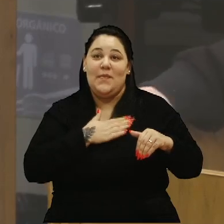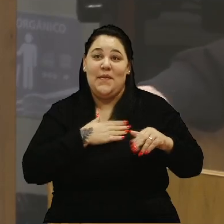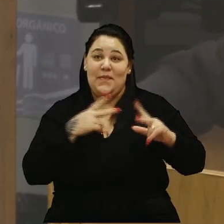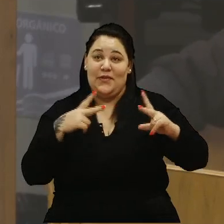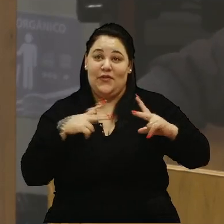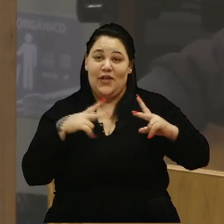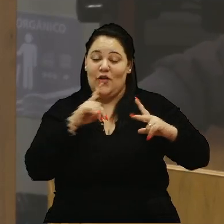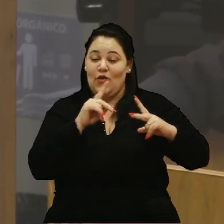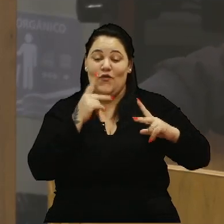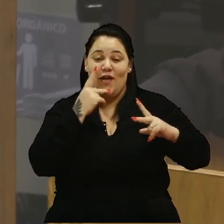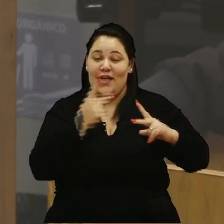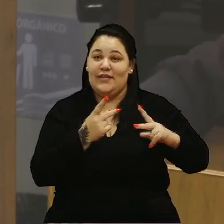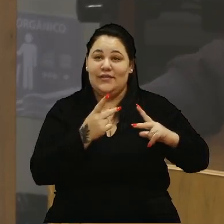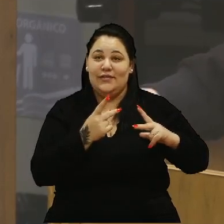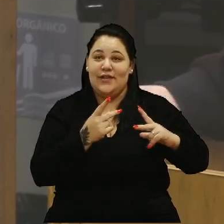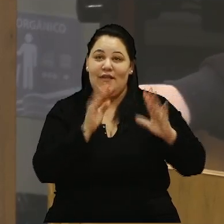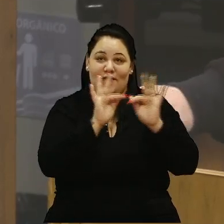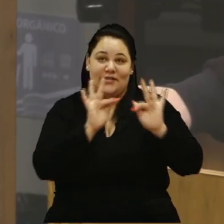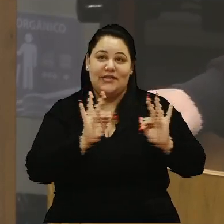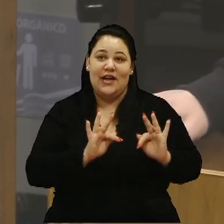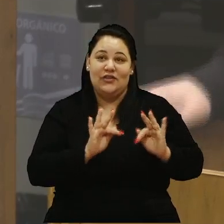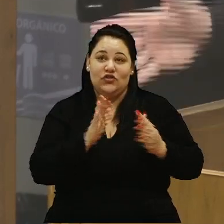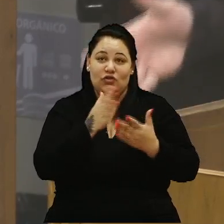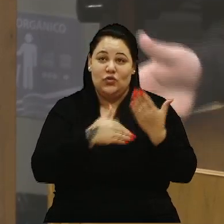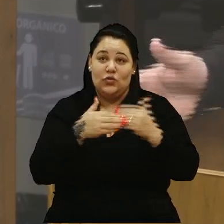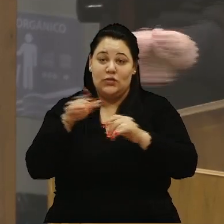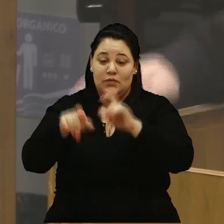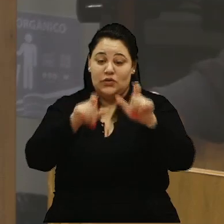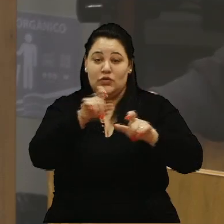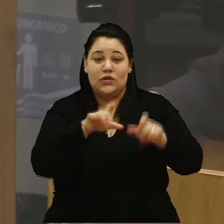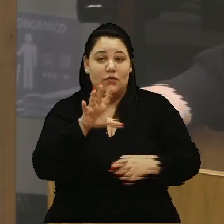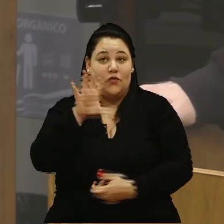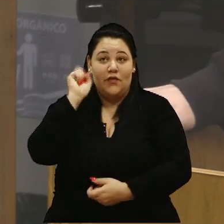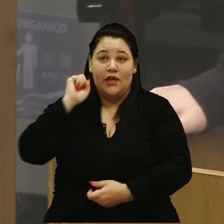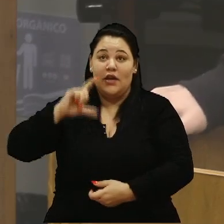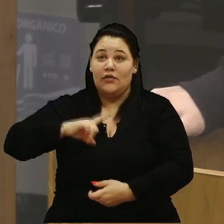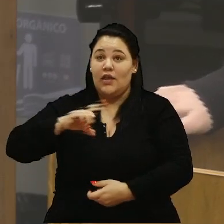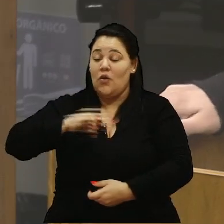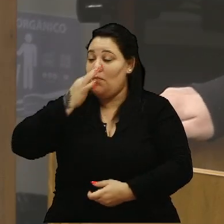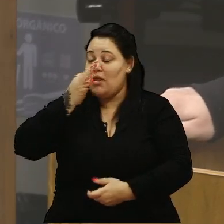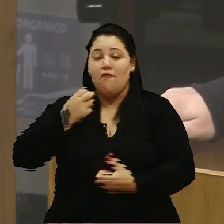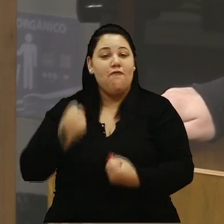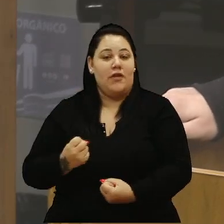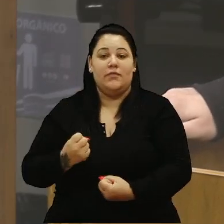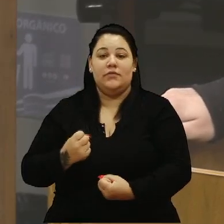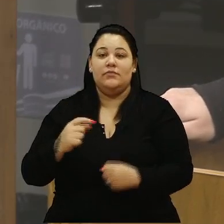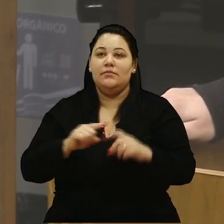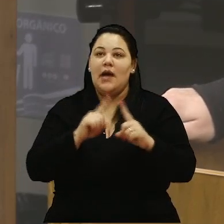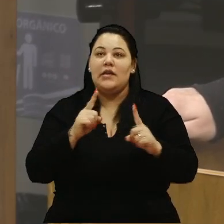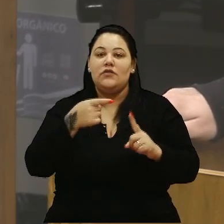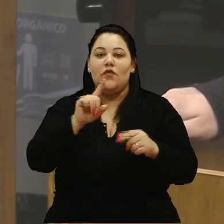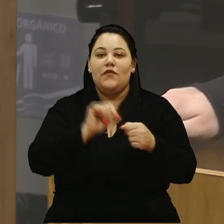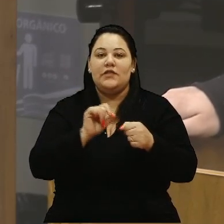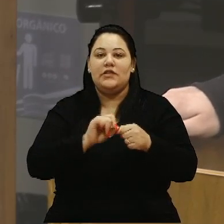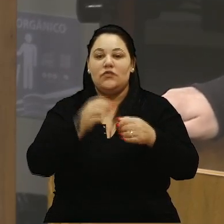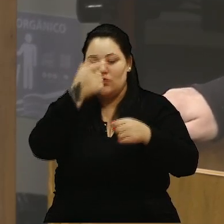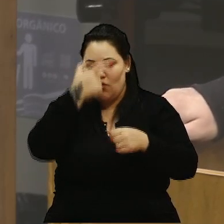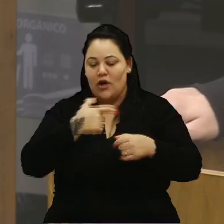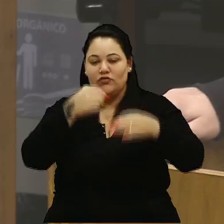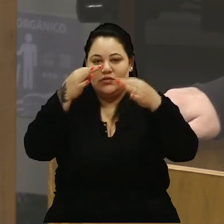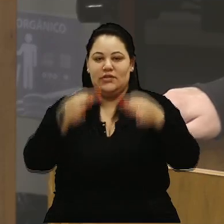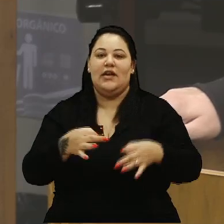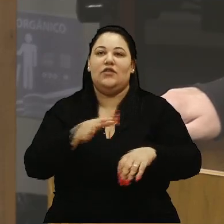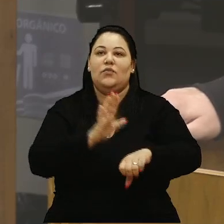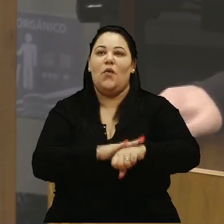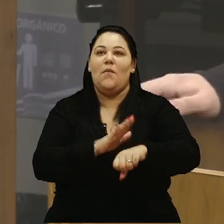exclusivamente para alegrar a integralidade das pessoas que me escutam, até porque eu sou um cara de posição muito firmes. Estou aqui para fazer o que eu acho justo, e o que eu acho justo nesse momento